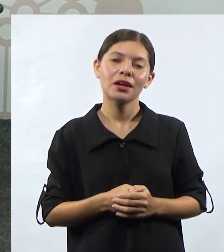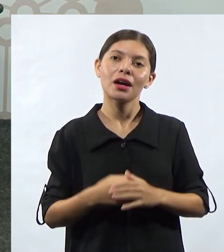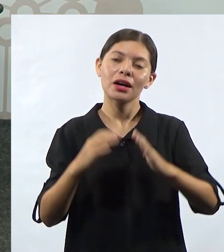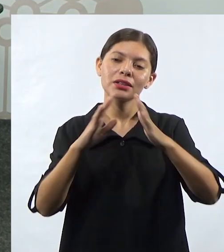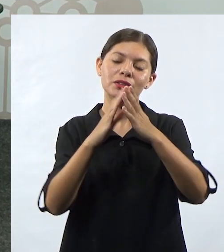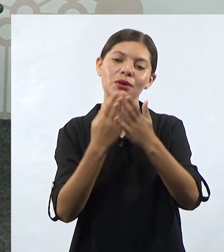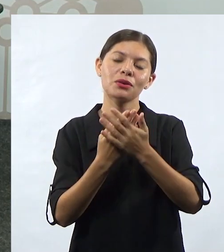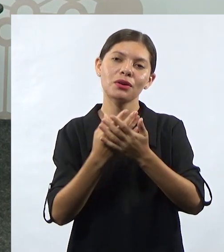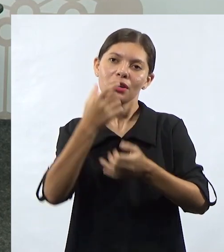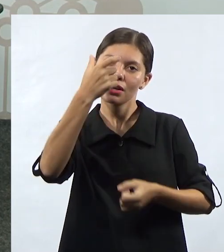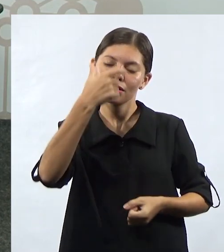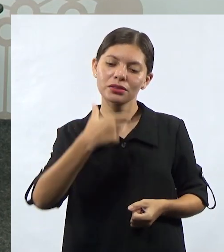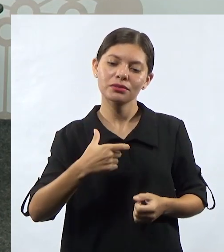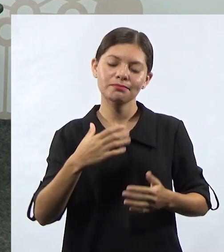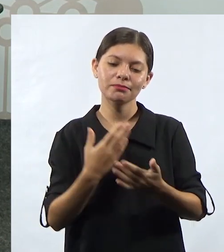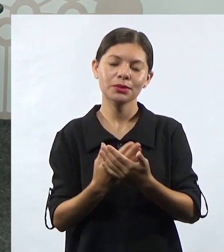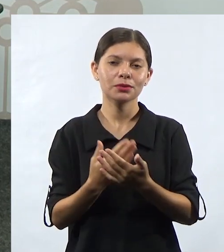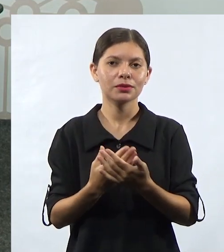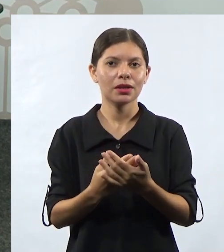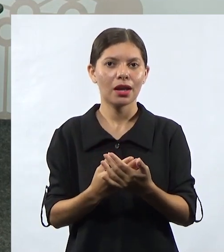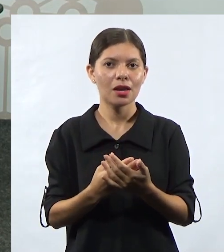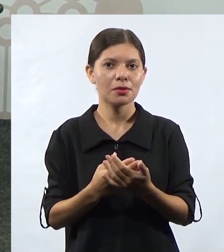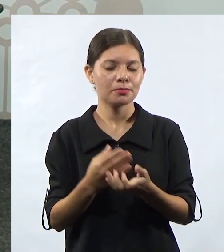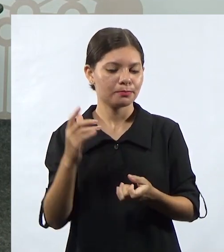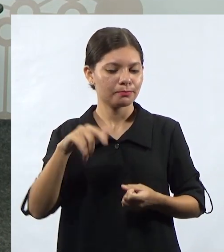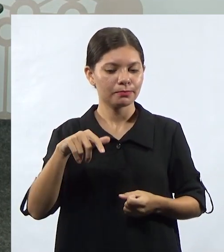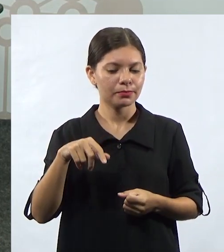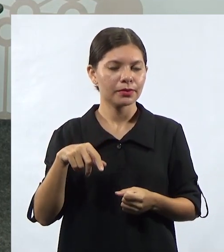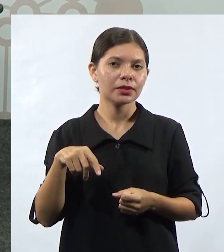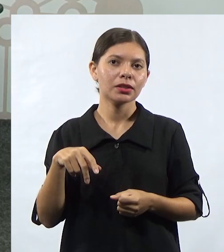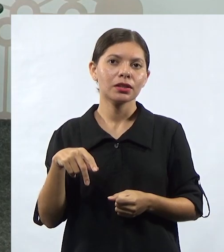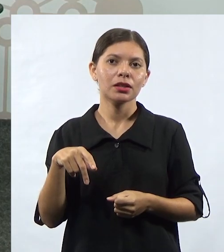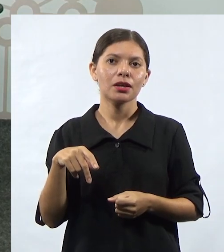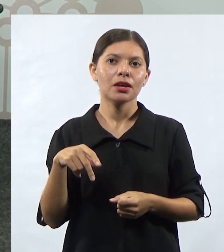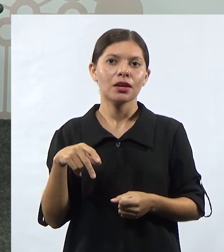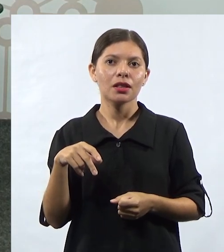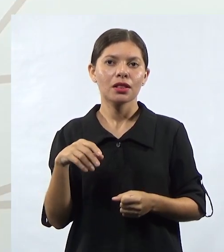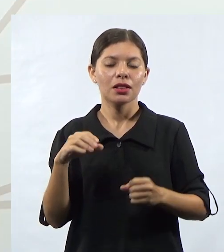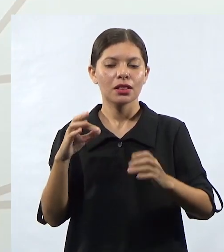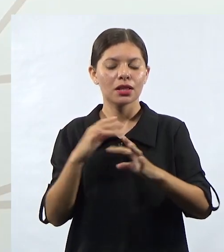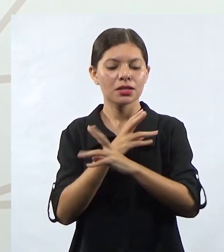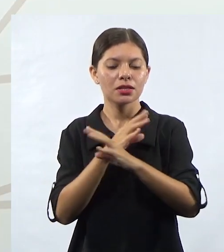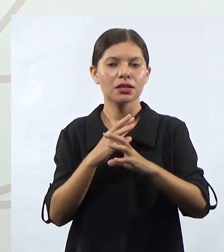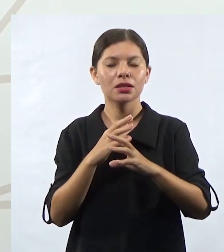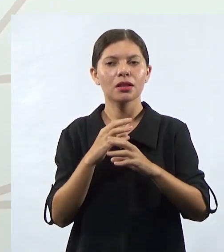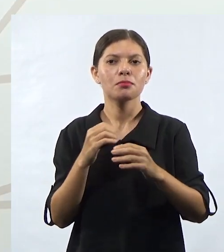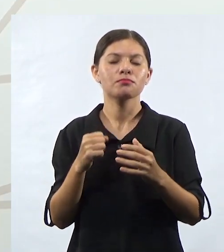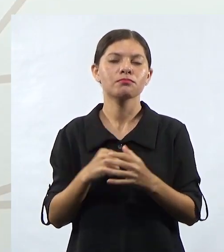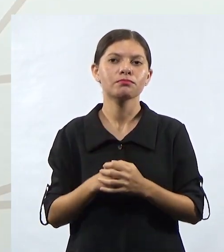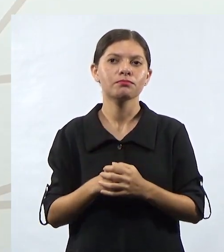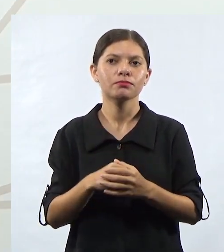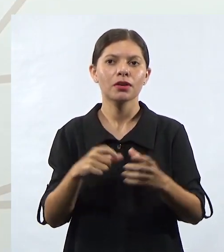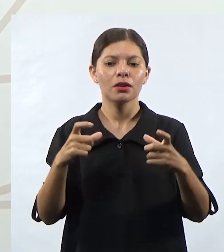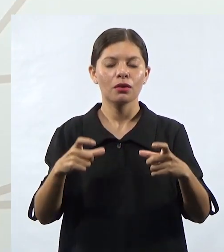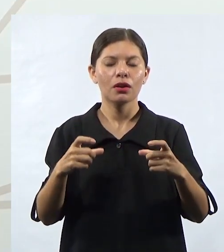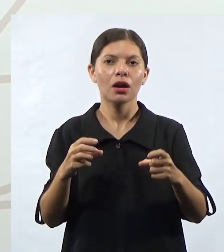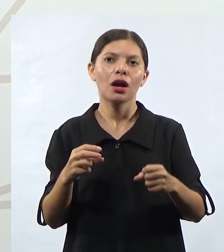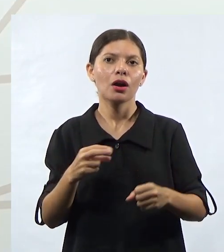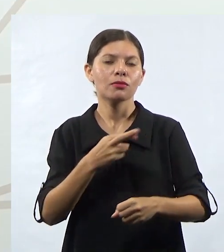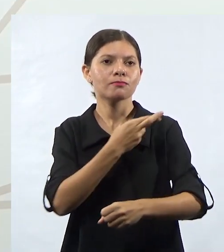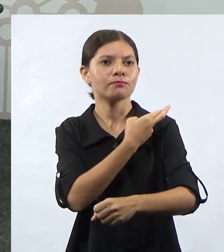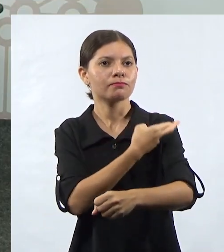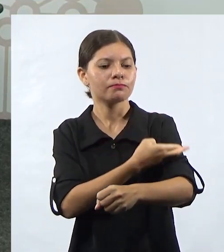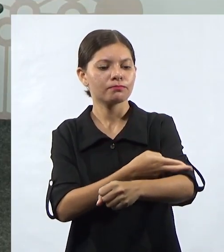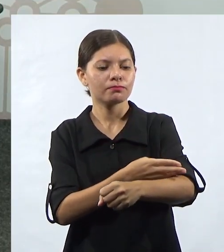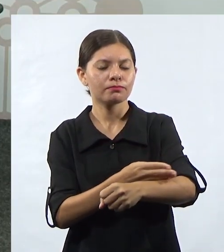ela não fica aqui no município de Porto Velho, né? Fica lá em Rio Branco, mas sempre que eu passo pela frente, vem aquela lembrança, né?